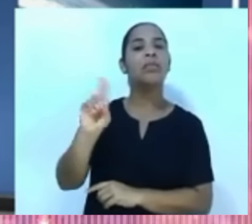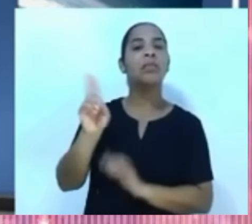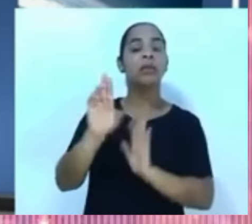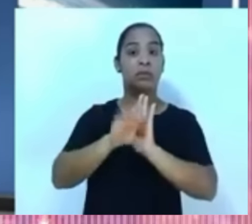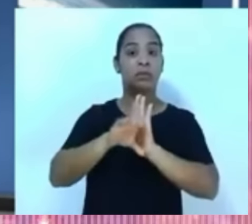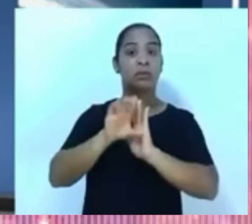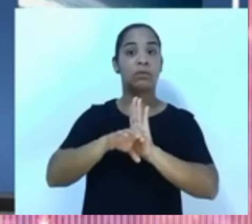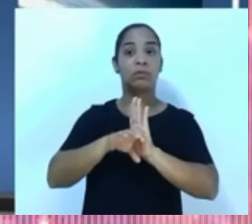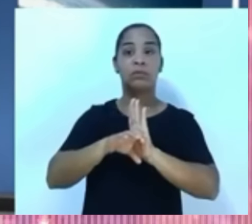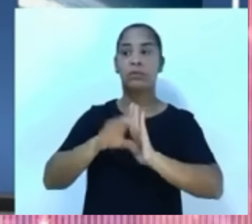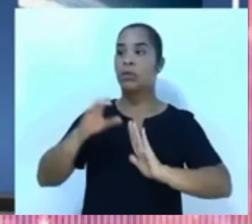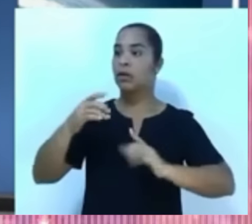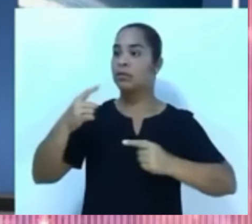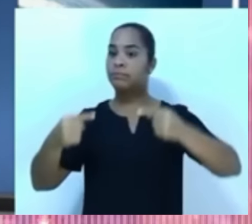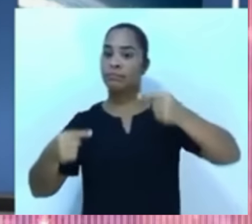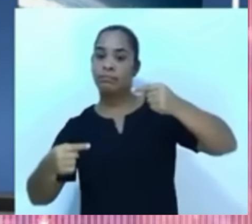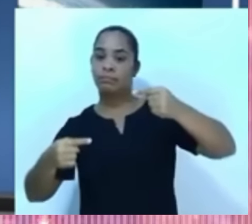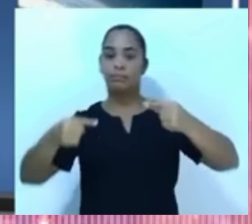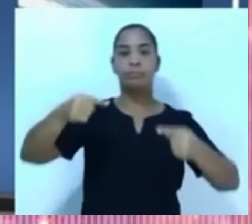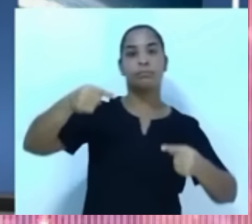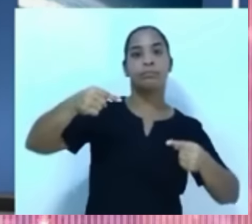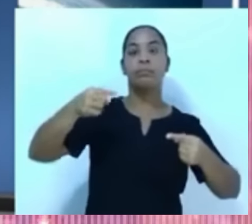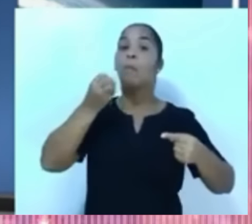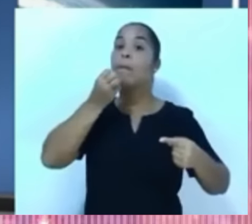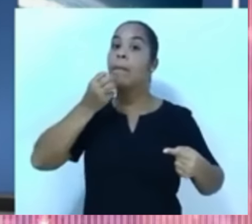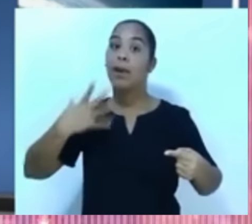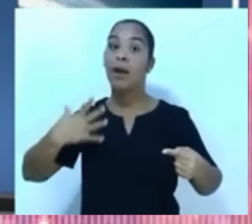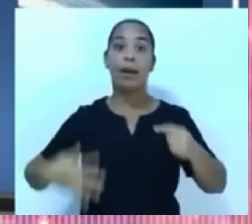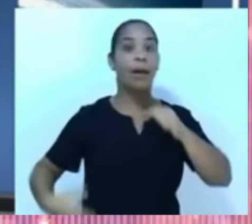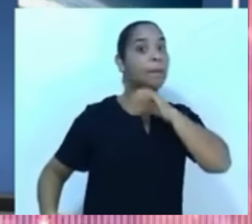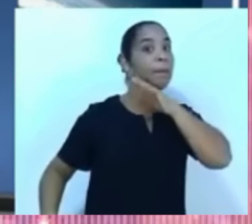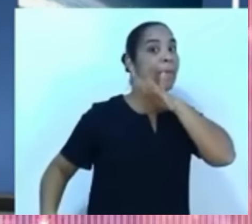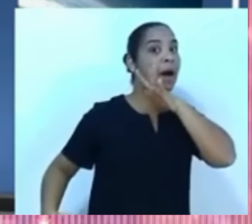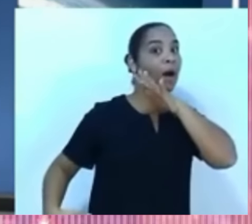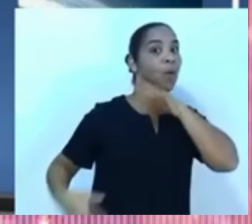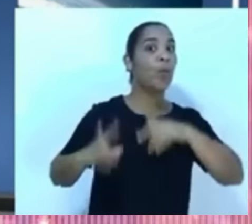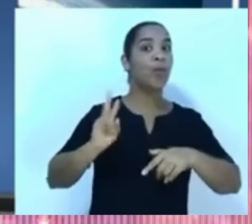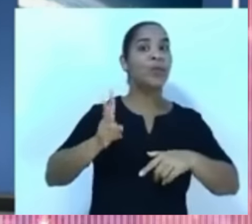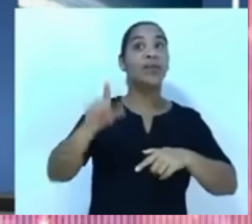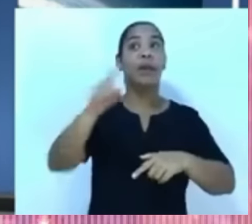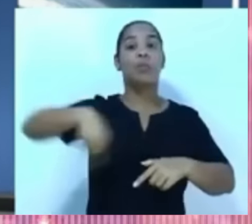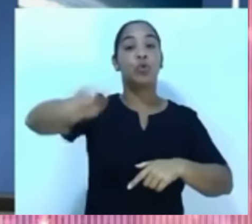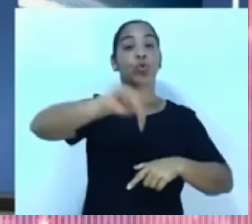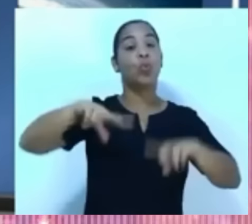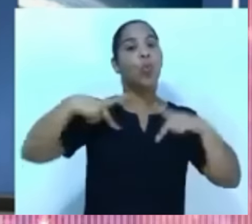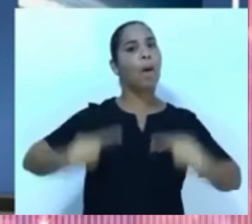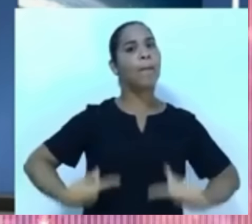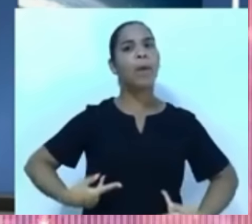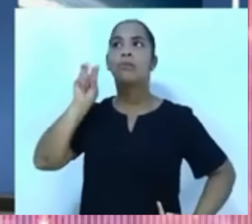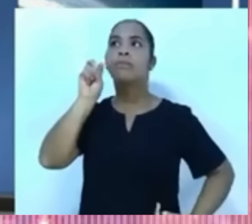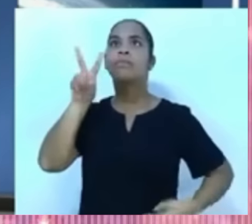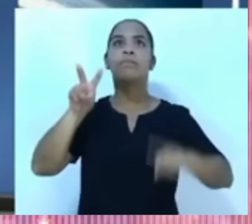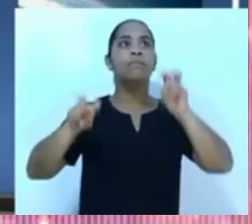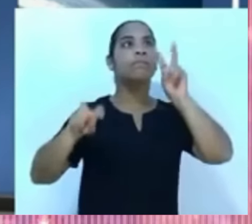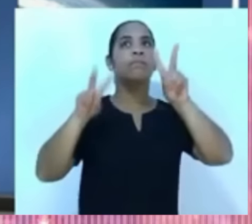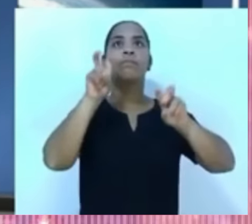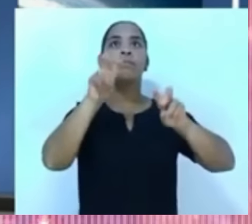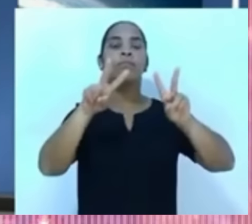entre o bem e o mal vem conduzindo o pensamento da humanidade durante um período